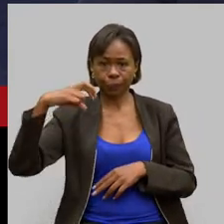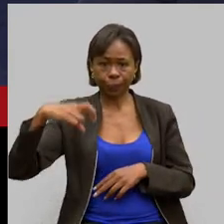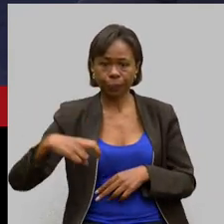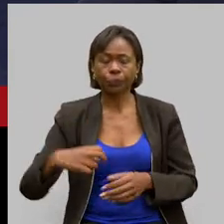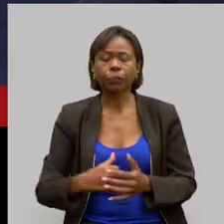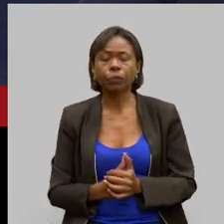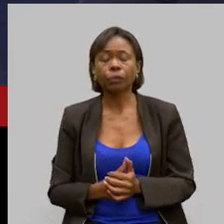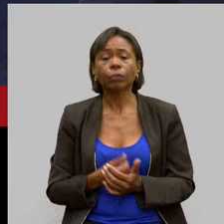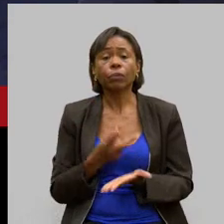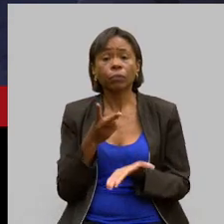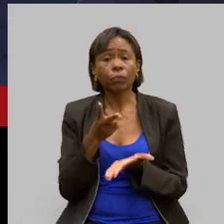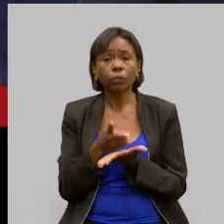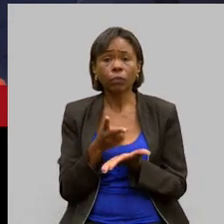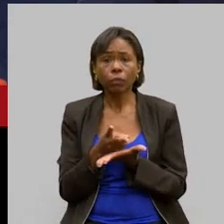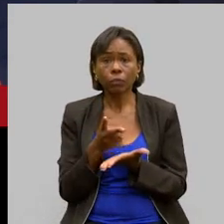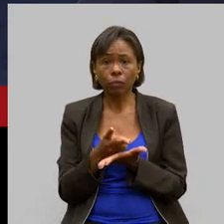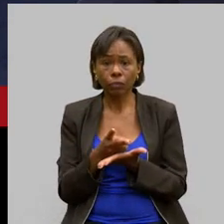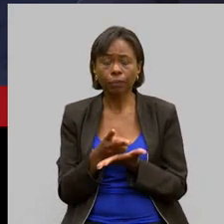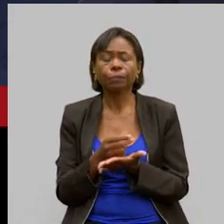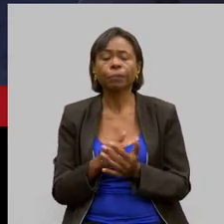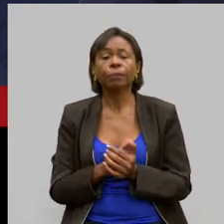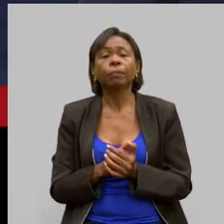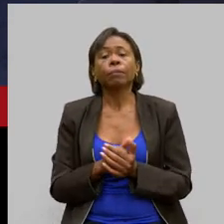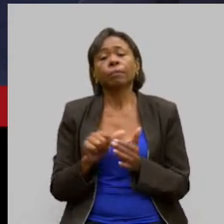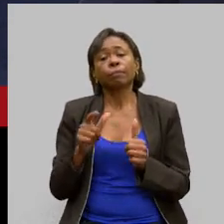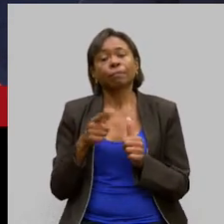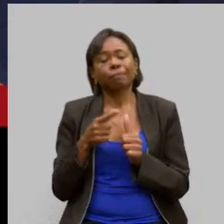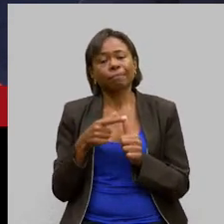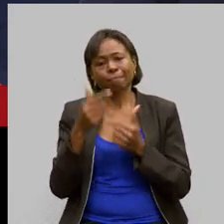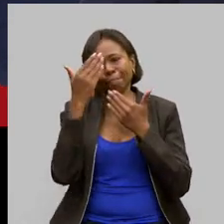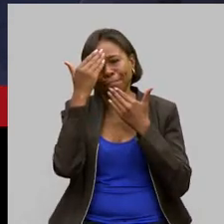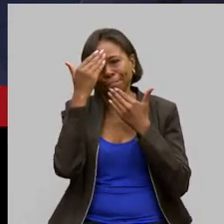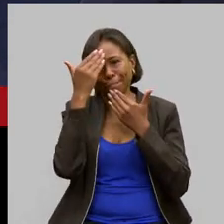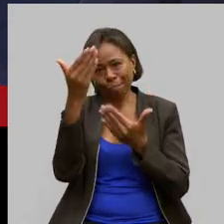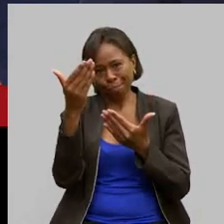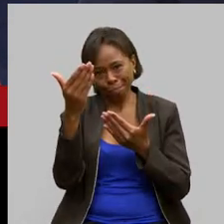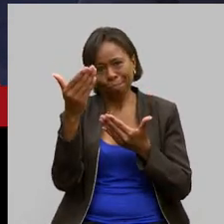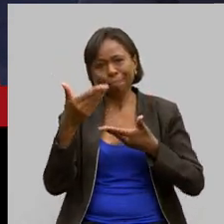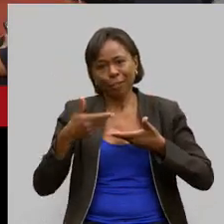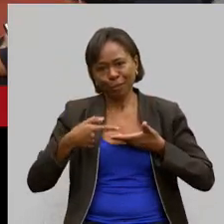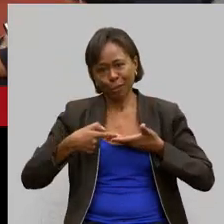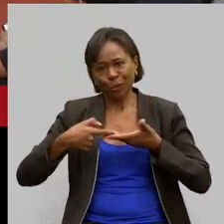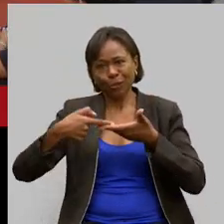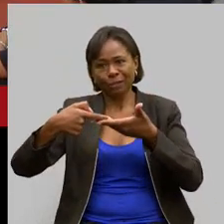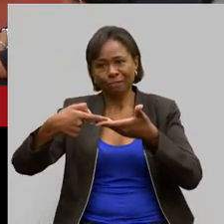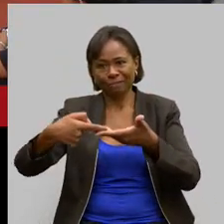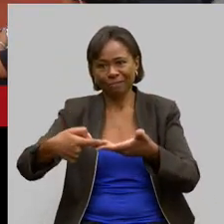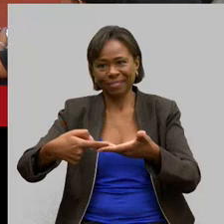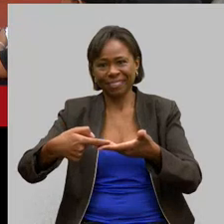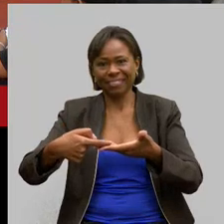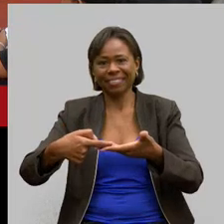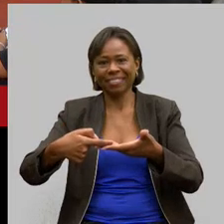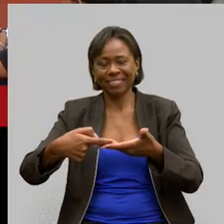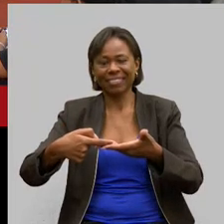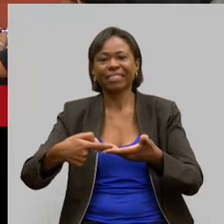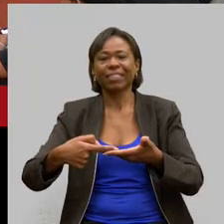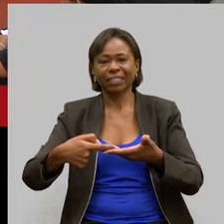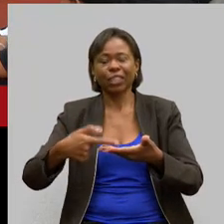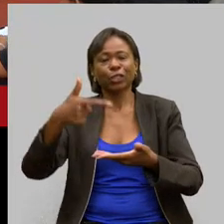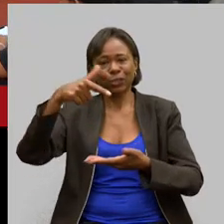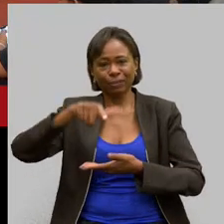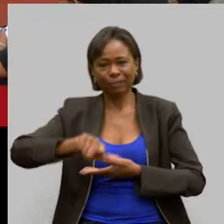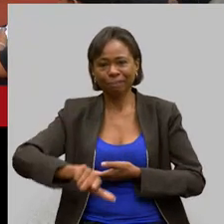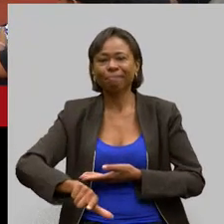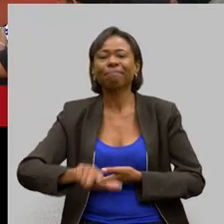eu queria em primeiro lugar Agradecer o convite deputado ano eh mais uma vez de estar nessa